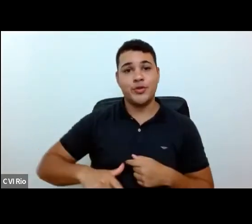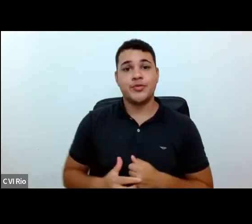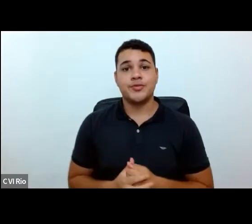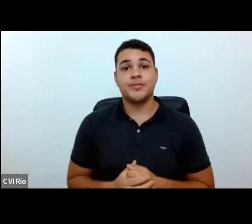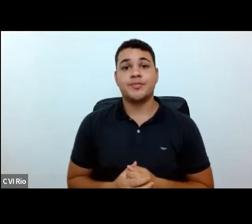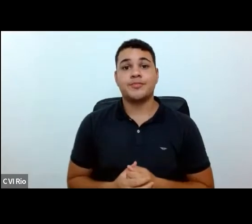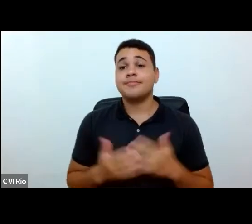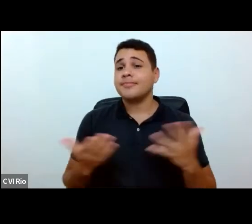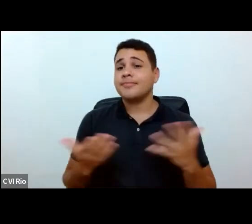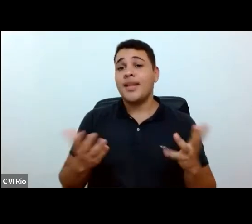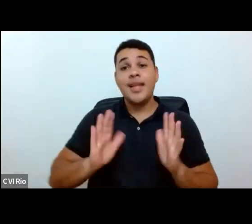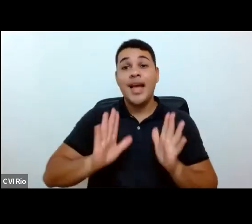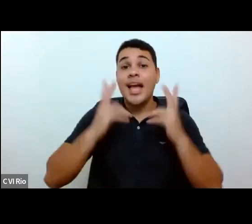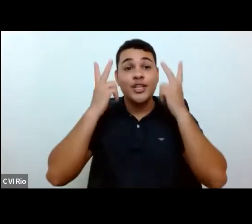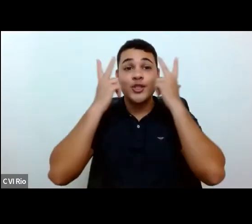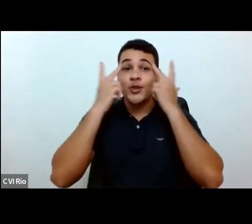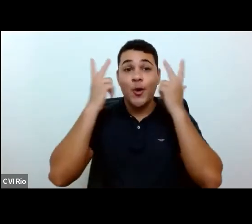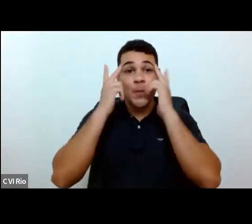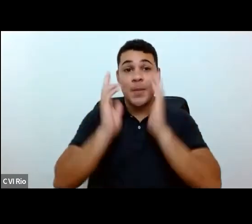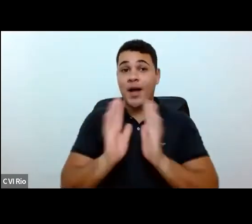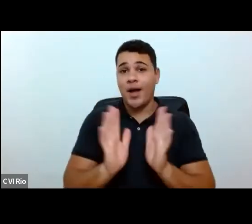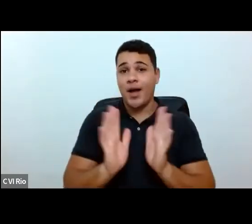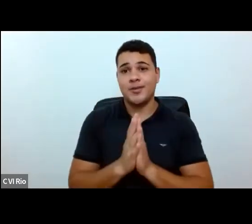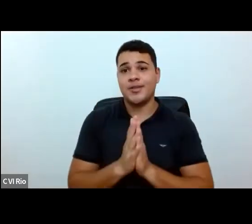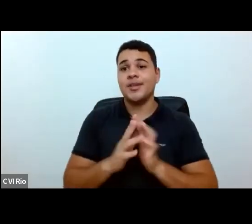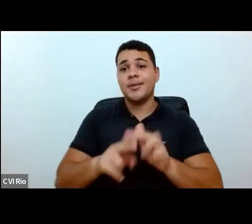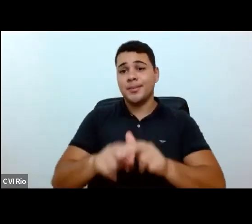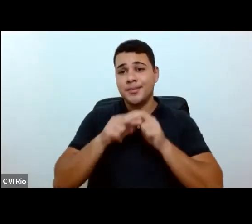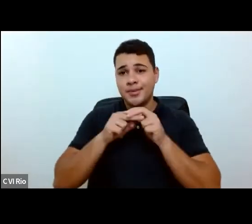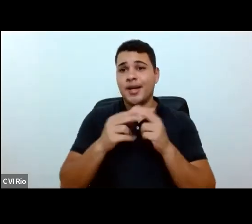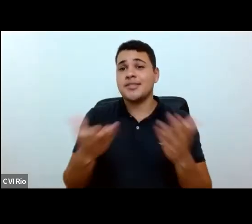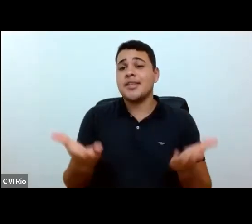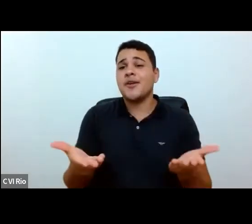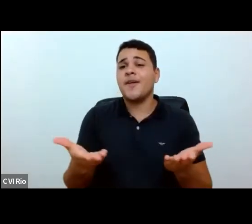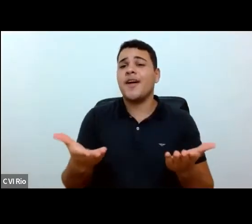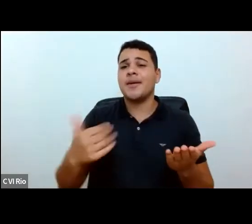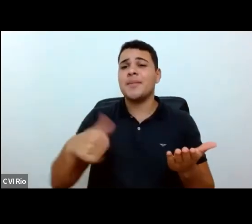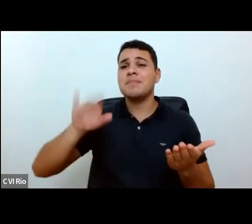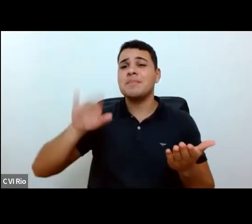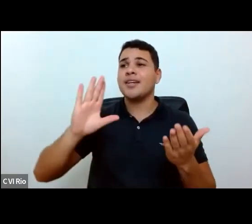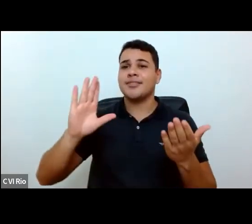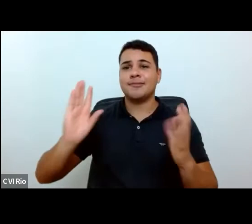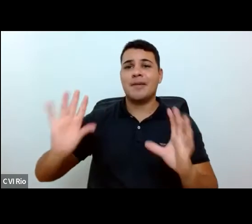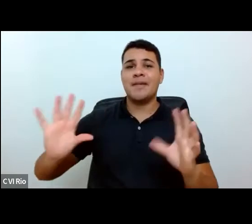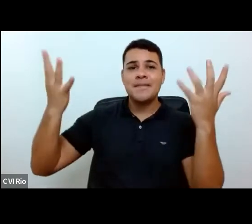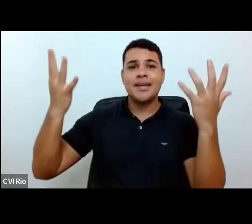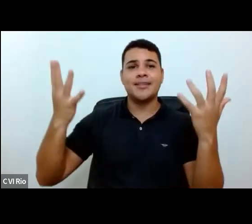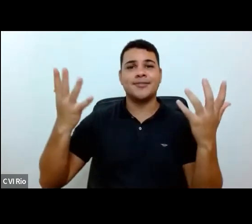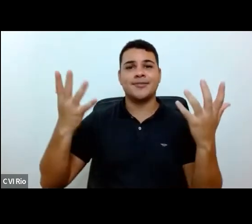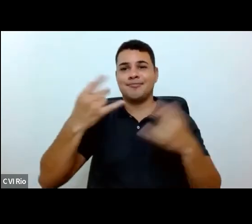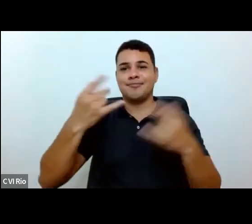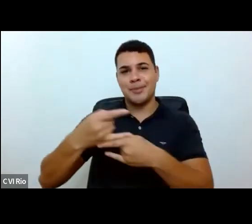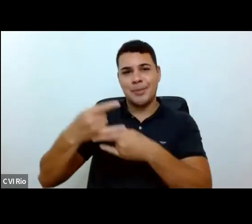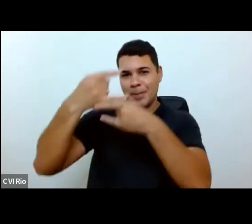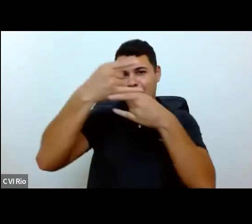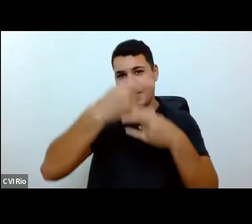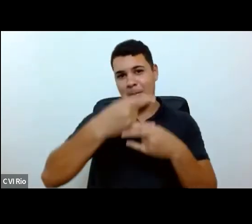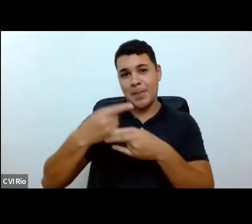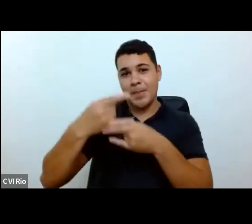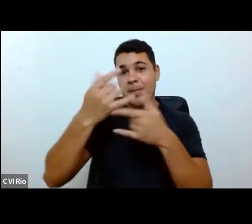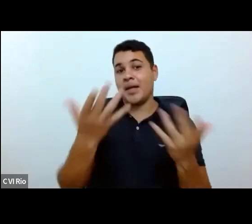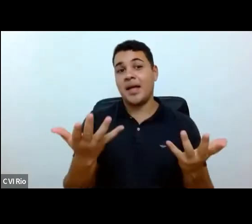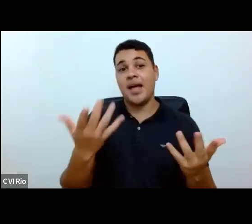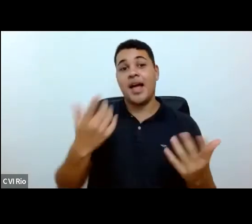faz parte, né, desse novo contexto nosso, dos eventos remotos, e nós sabemos